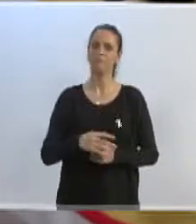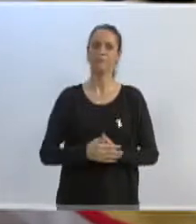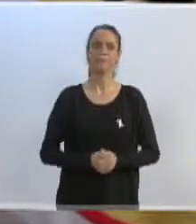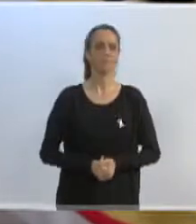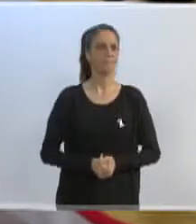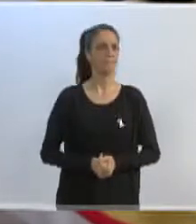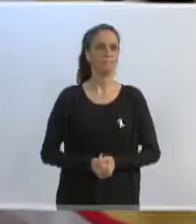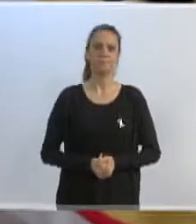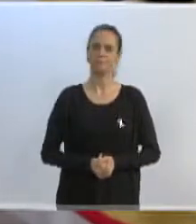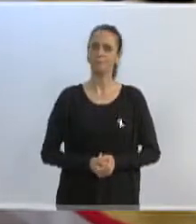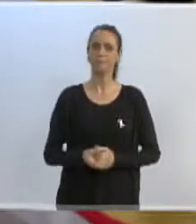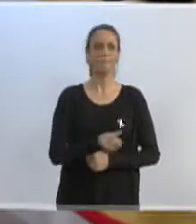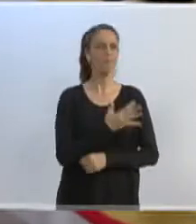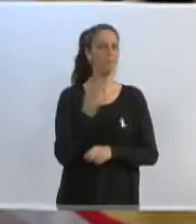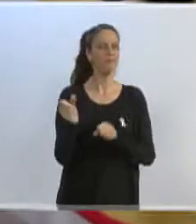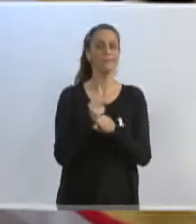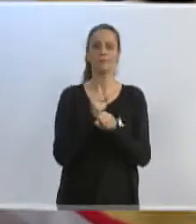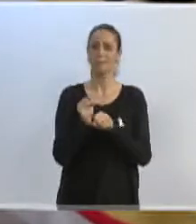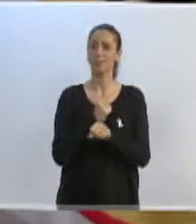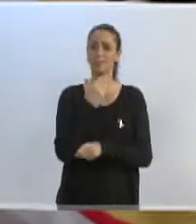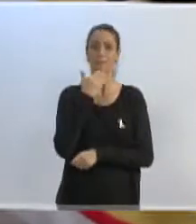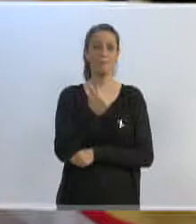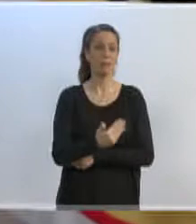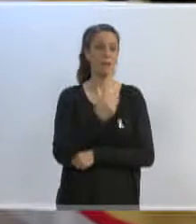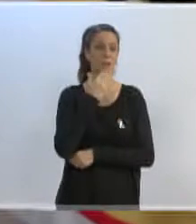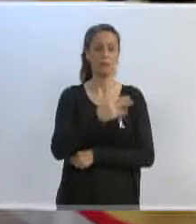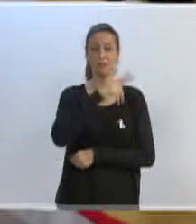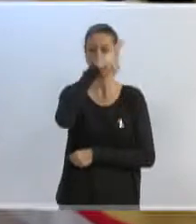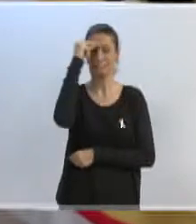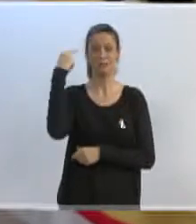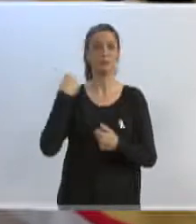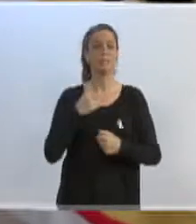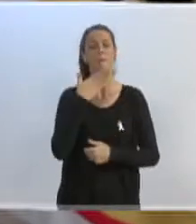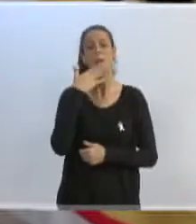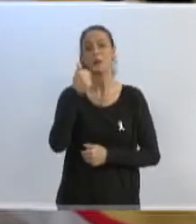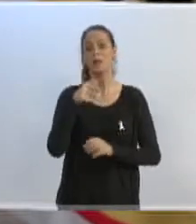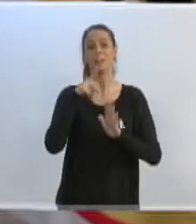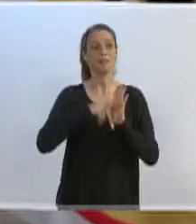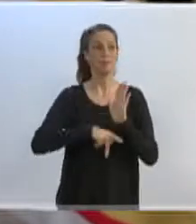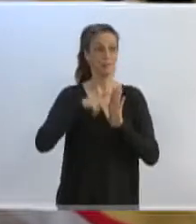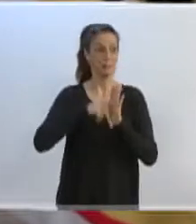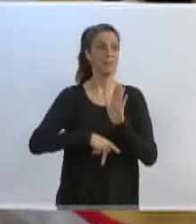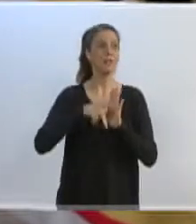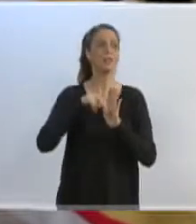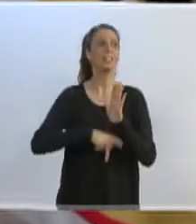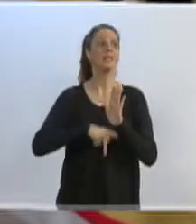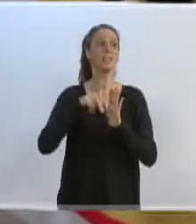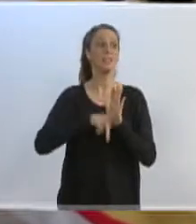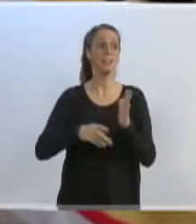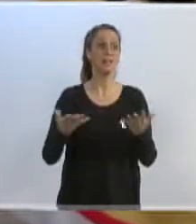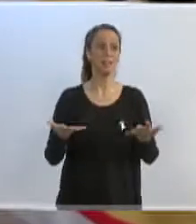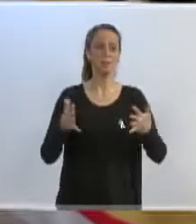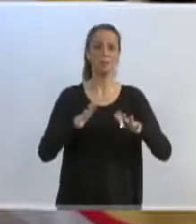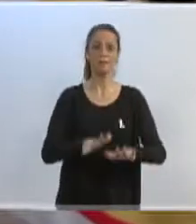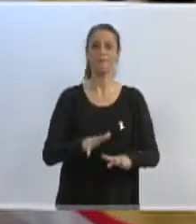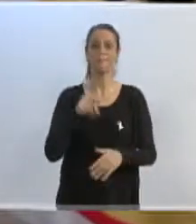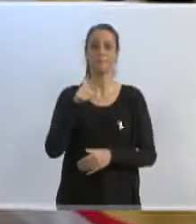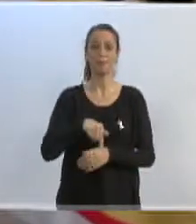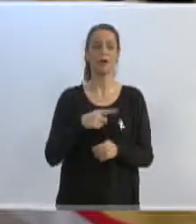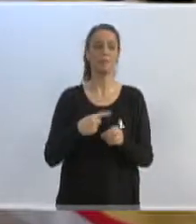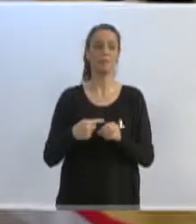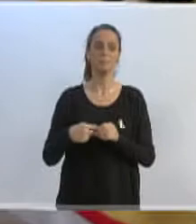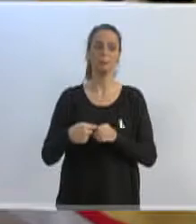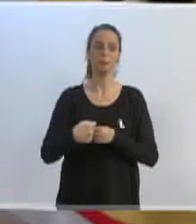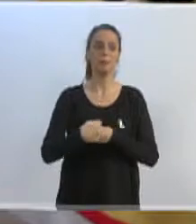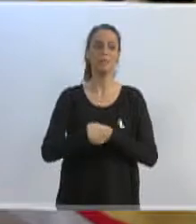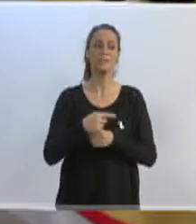que vários anos eu venho solicitando ao Executivo melhorias e projetos para tornar a inclusão possível na nossa cidade.